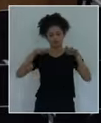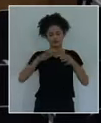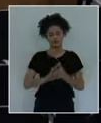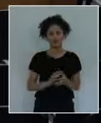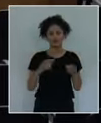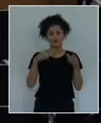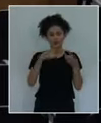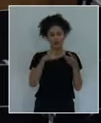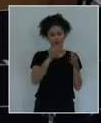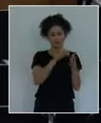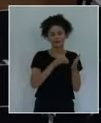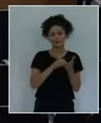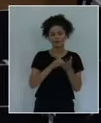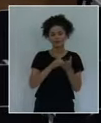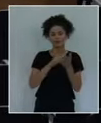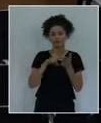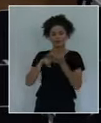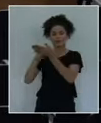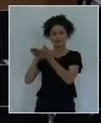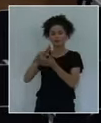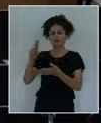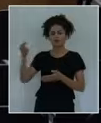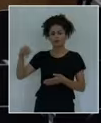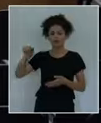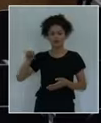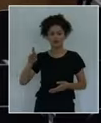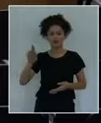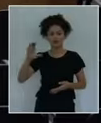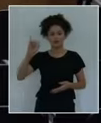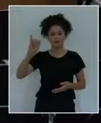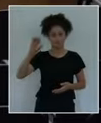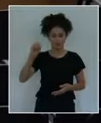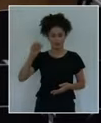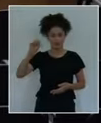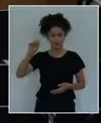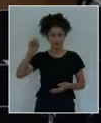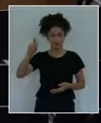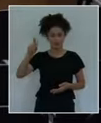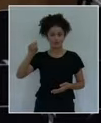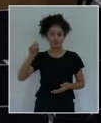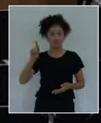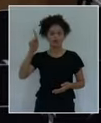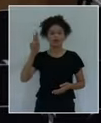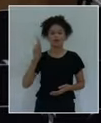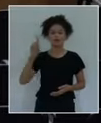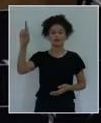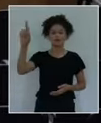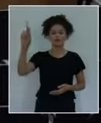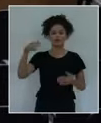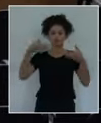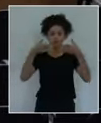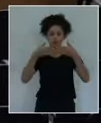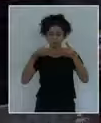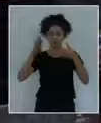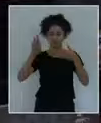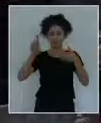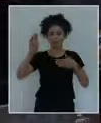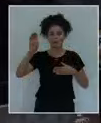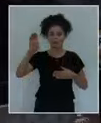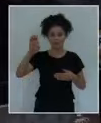de ofício a Márcio Spock, representante da usina da Brecha, convidando-o a agendar